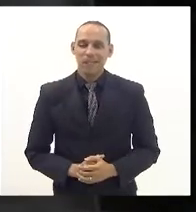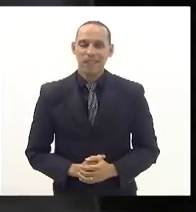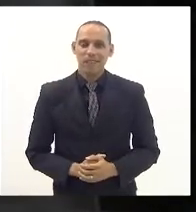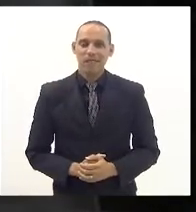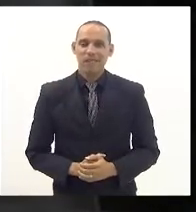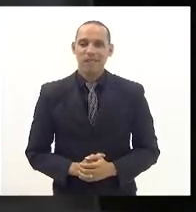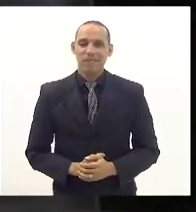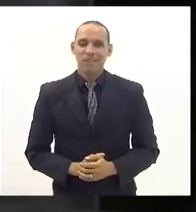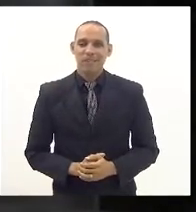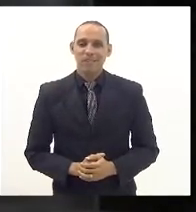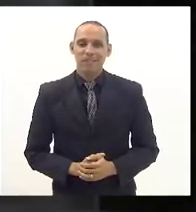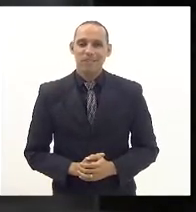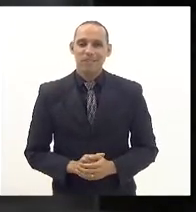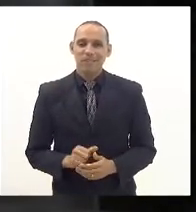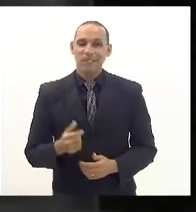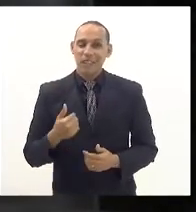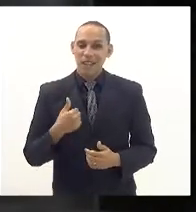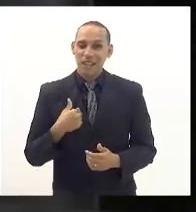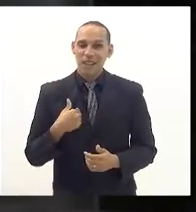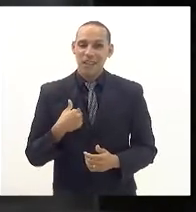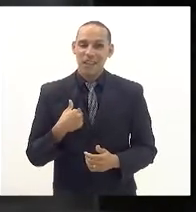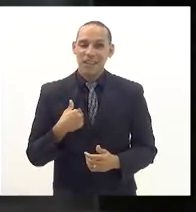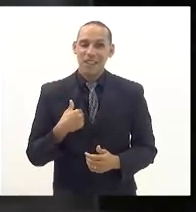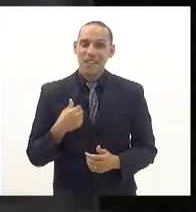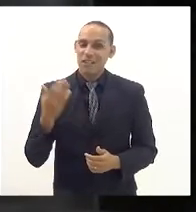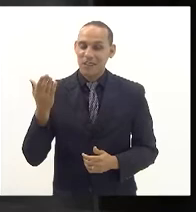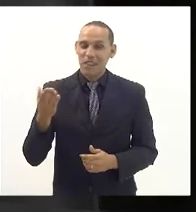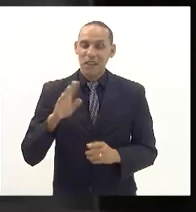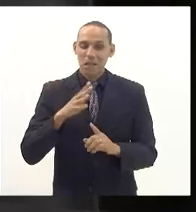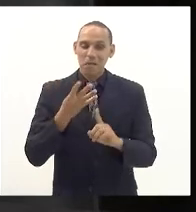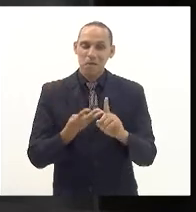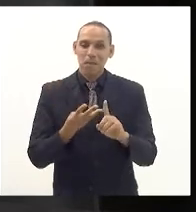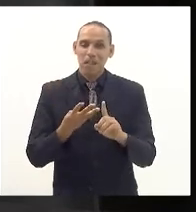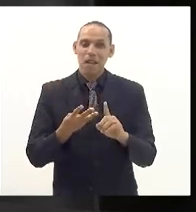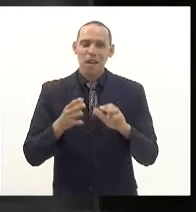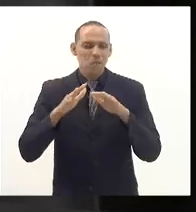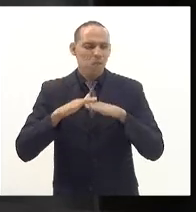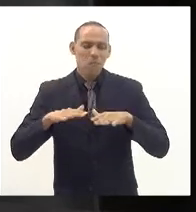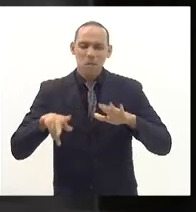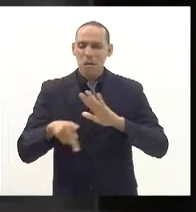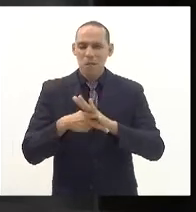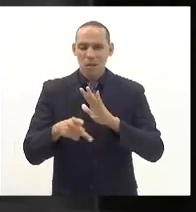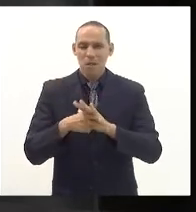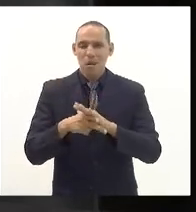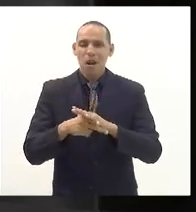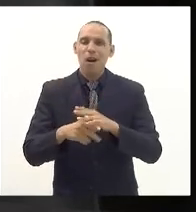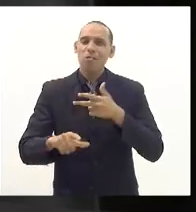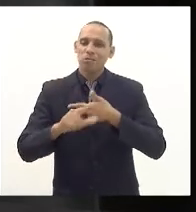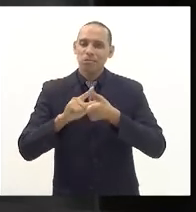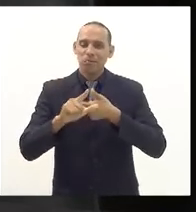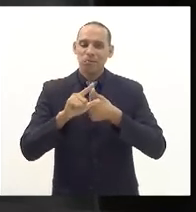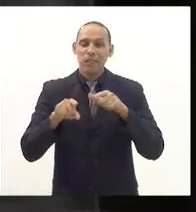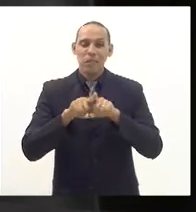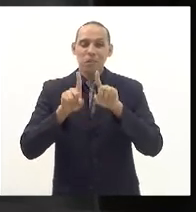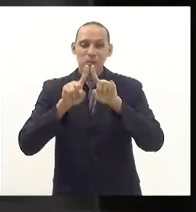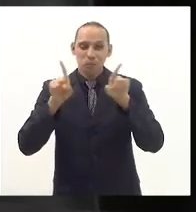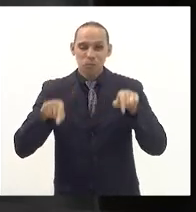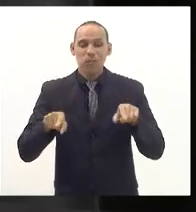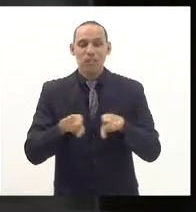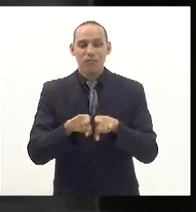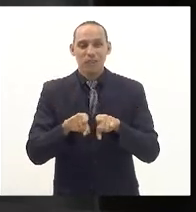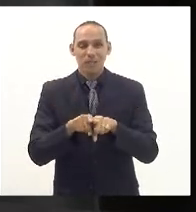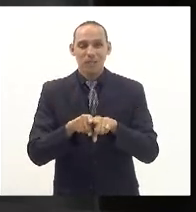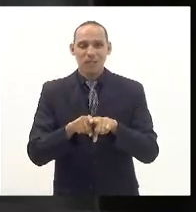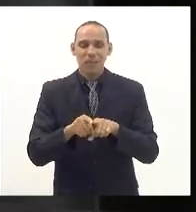a quem homenageio todos os integrantes do Poder Legislativo e seus servidores aqui presente meus